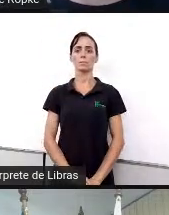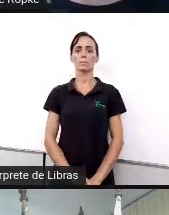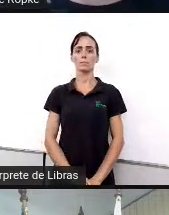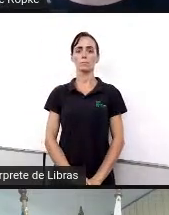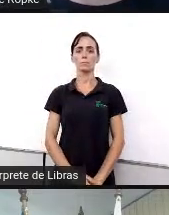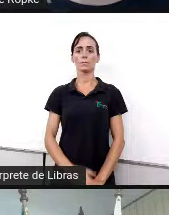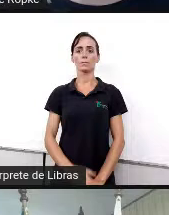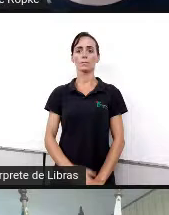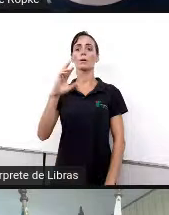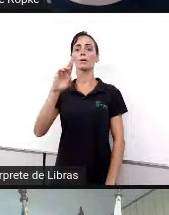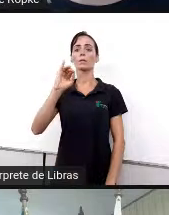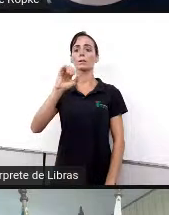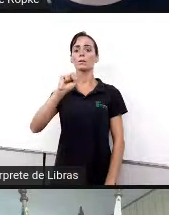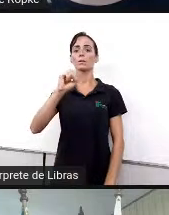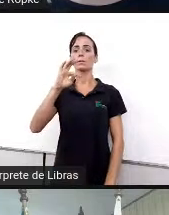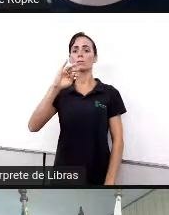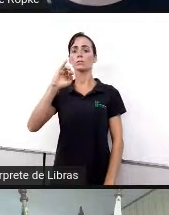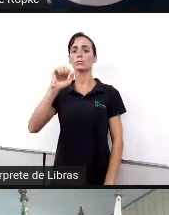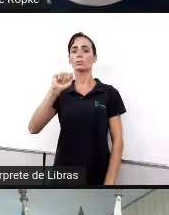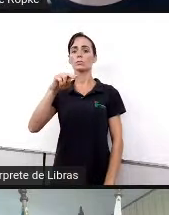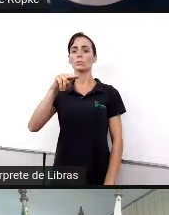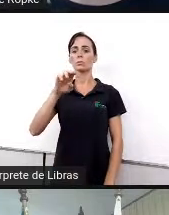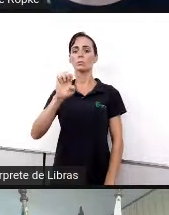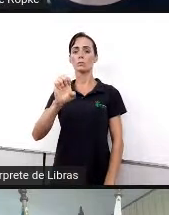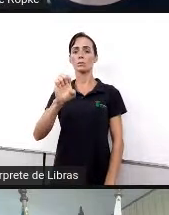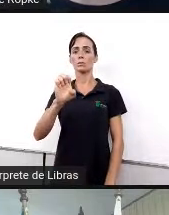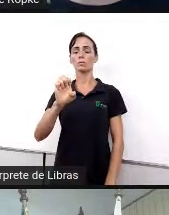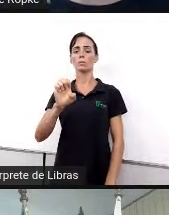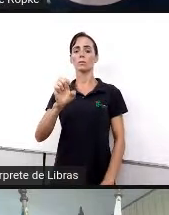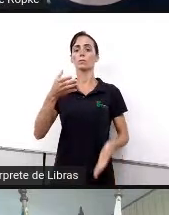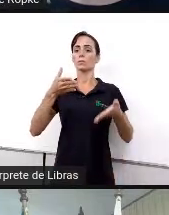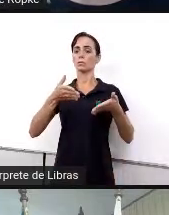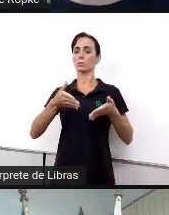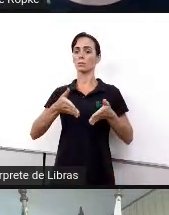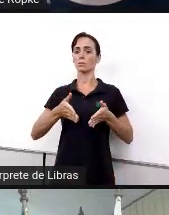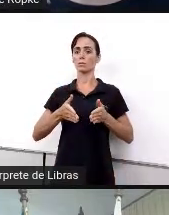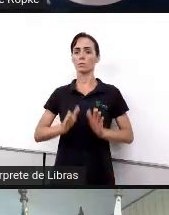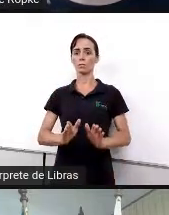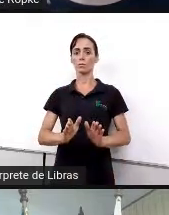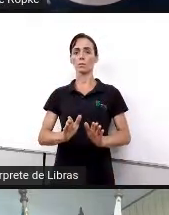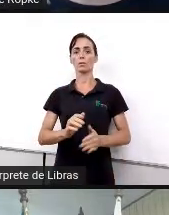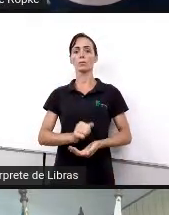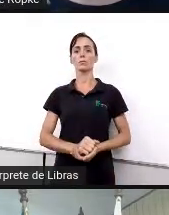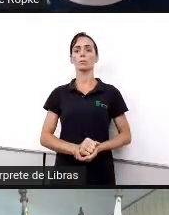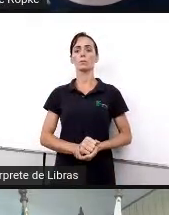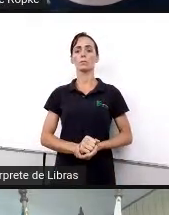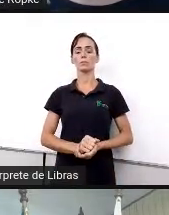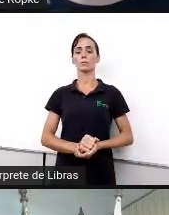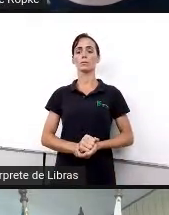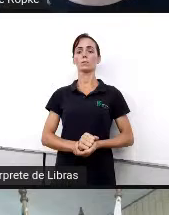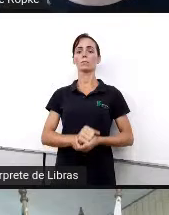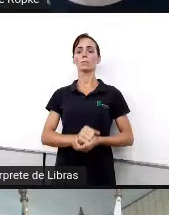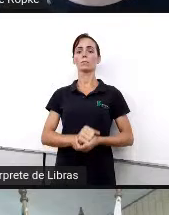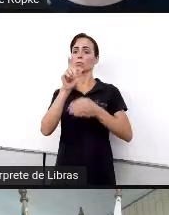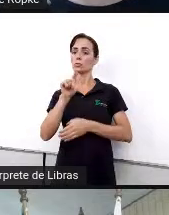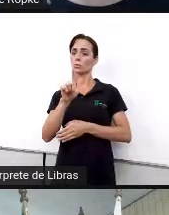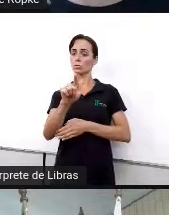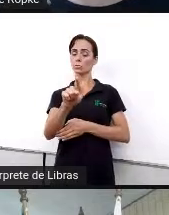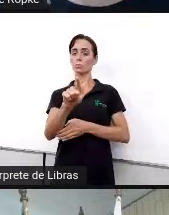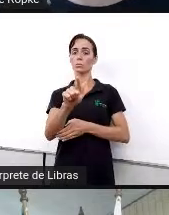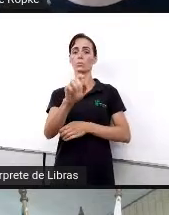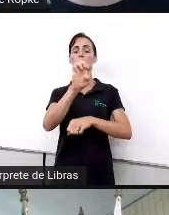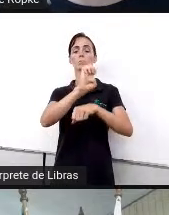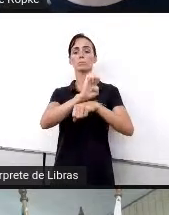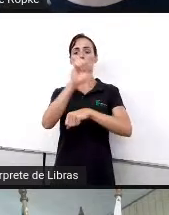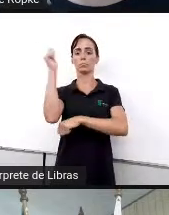Cristiane Batista de Oliveira, natural da cidade de Giruá, estado do Rio Grande